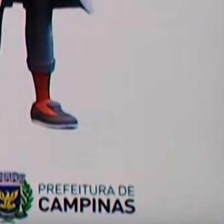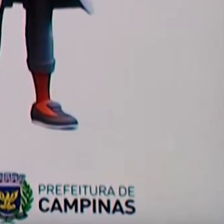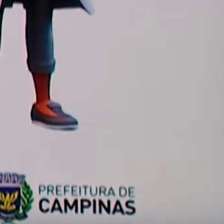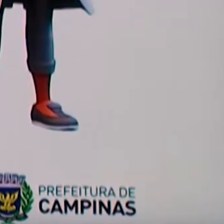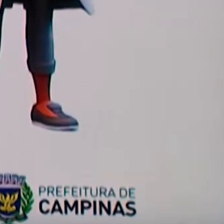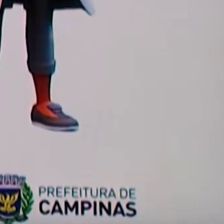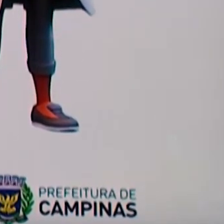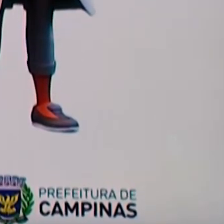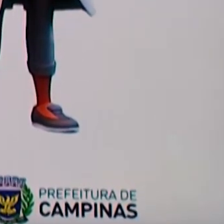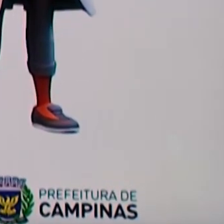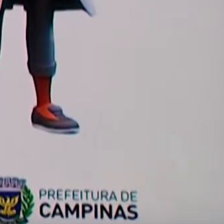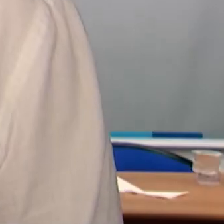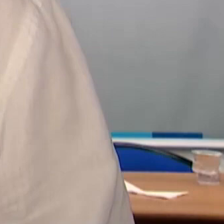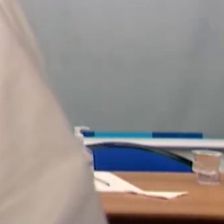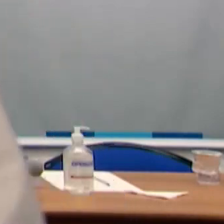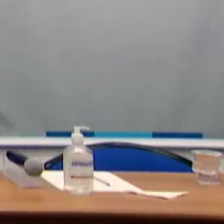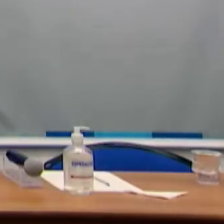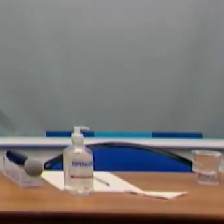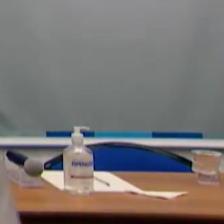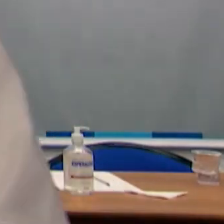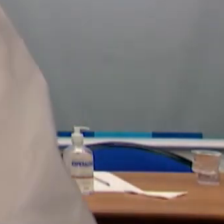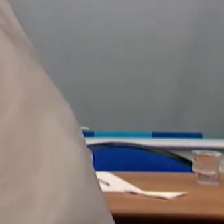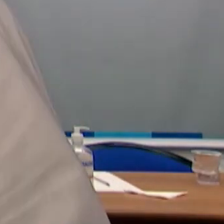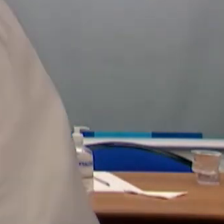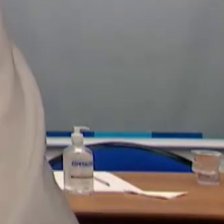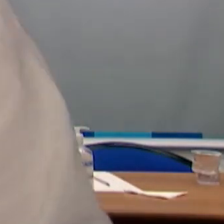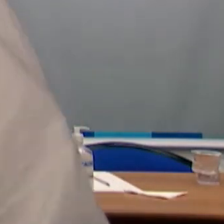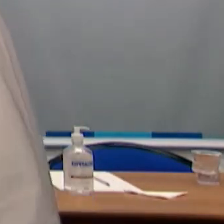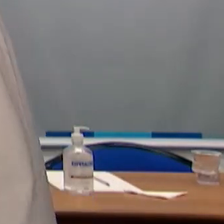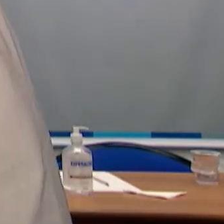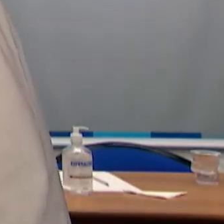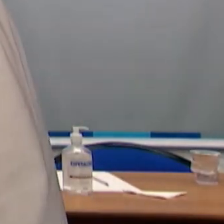apontou 91%. Aqueles pacientes que